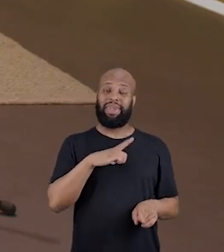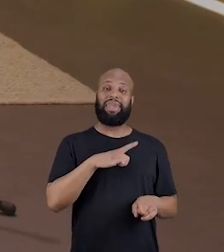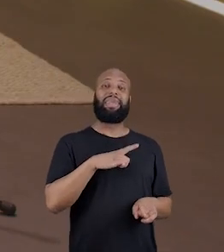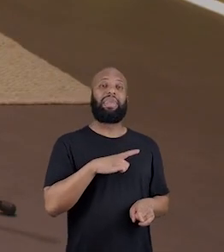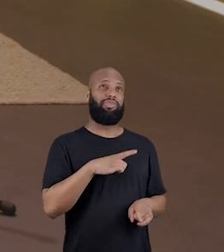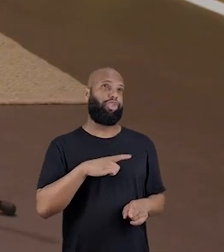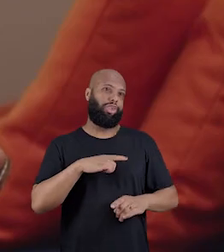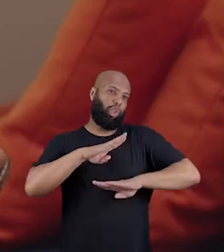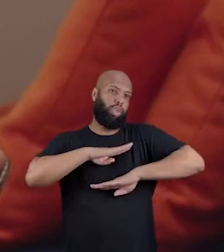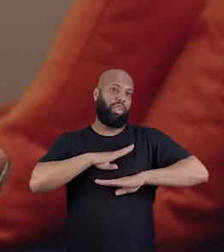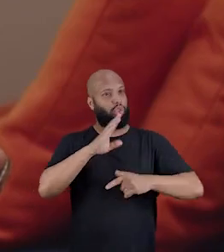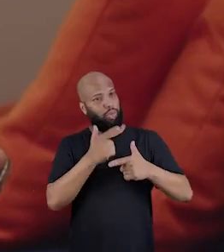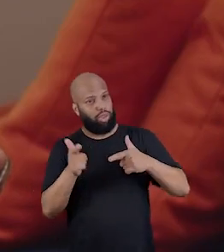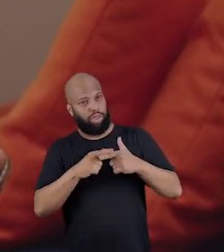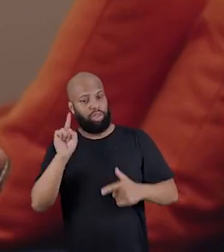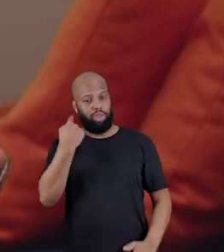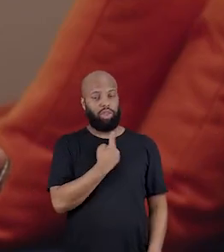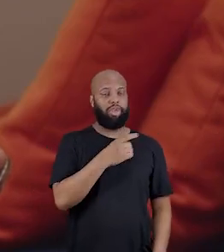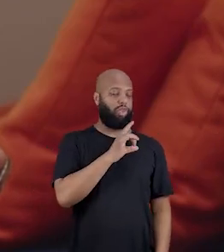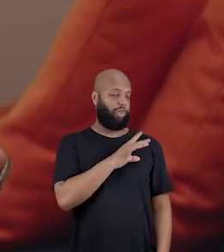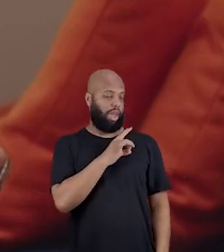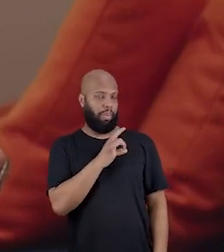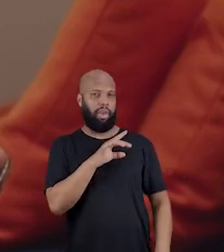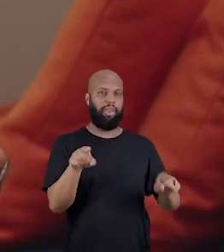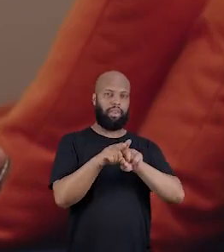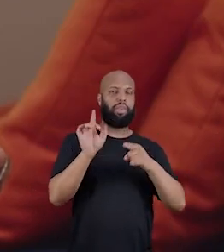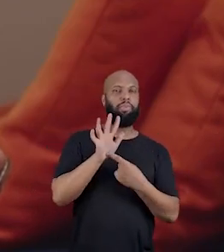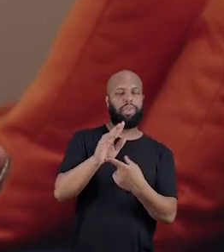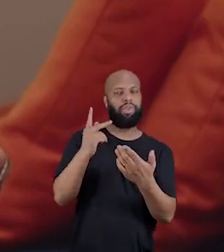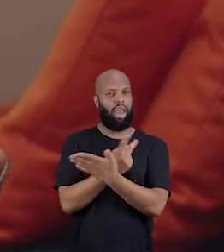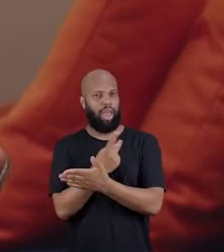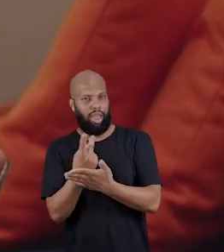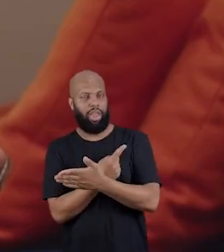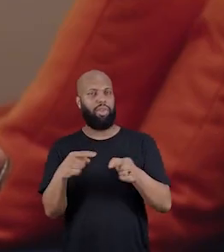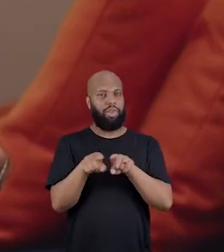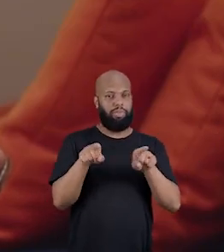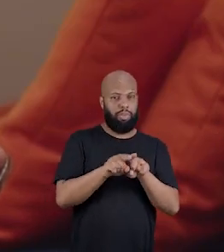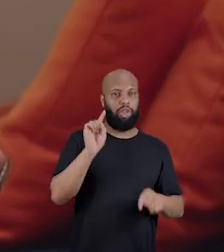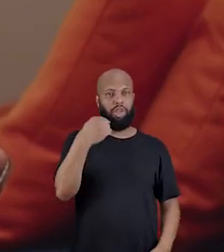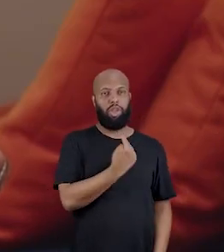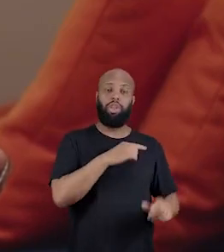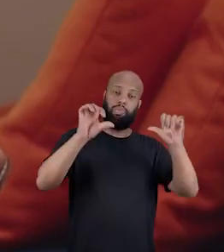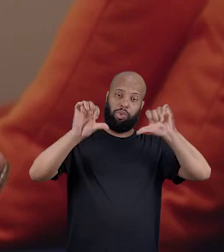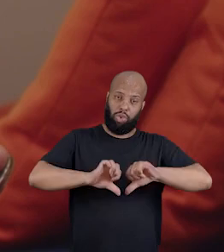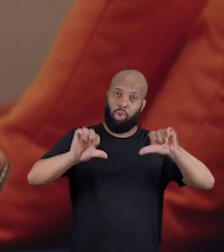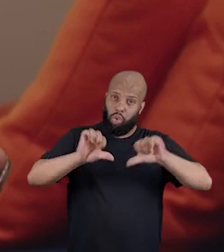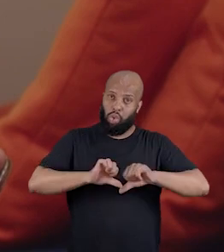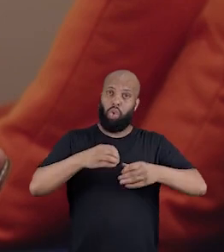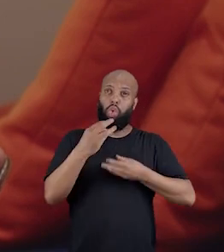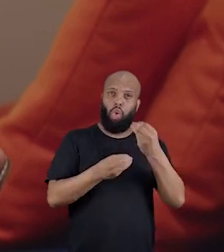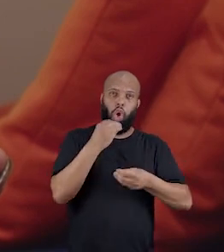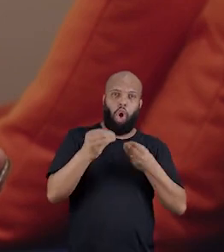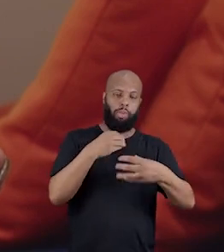muito emblemáticos, onde a gente, por medo de compartilhar um erro e de solucionar em conjunto esse erro, a gente piorou